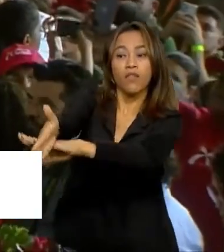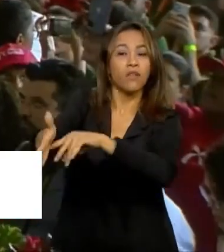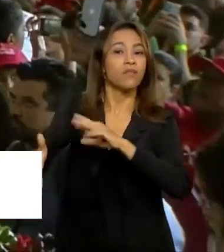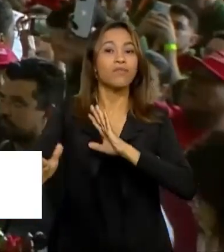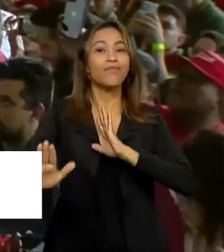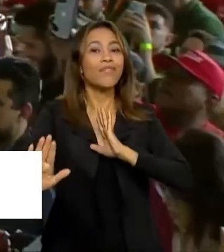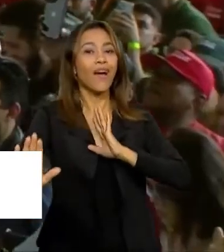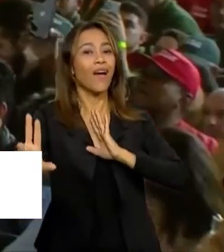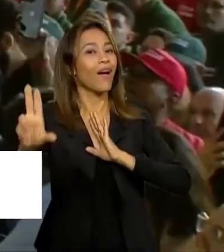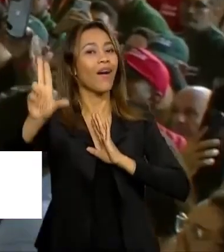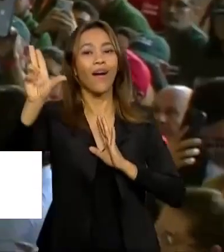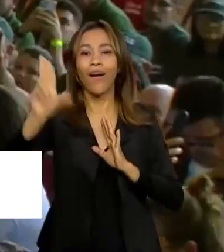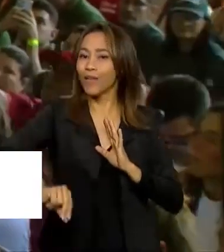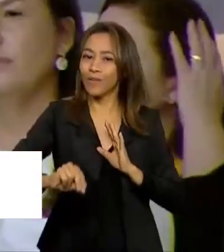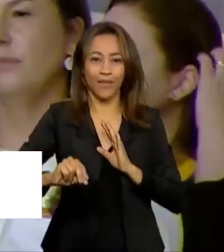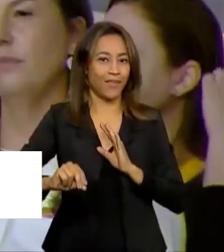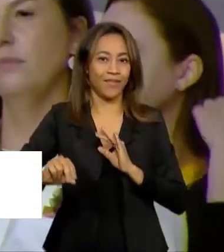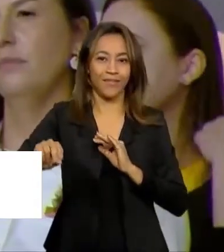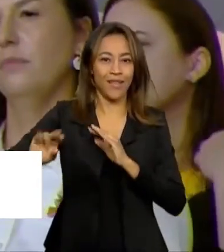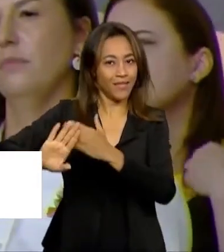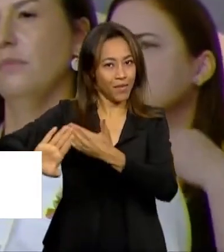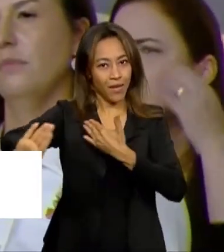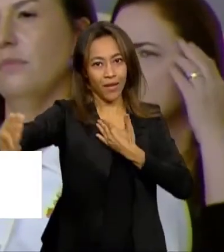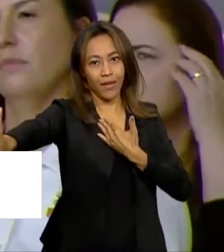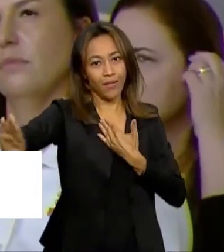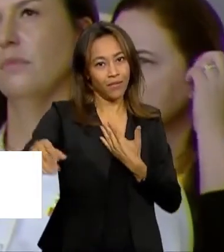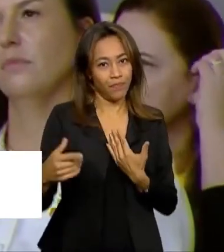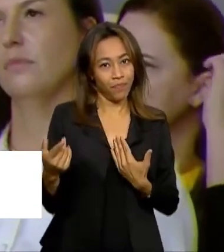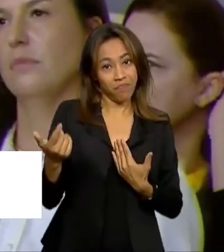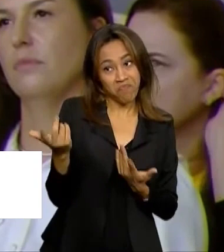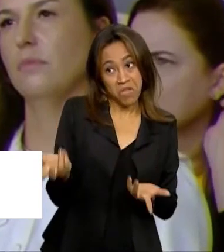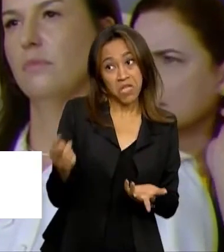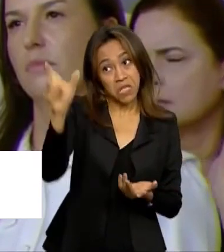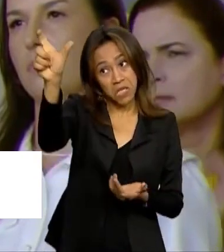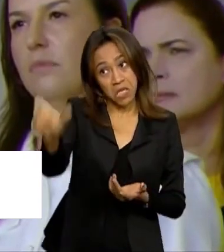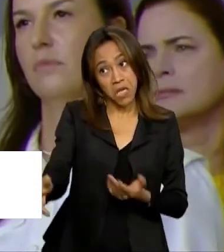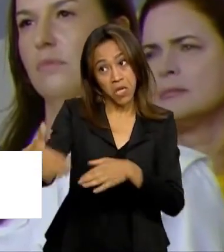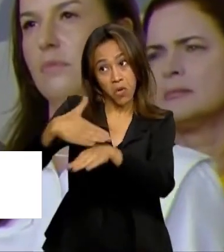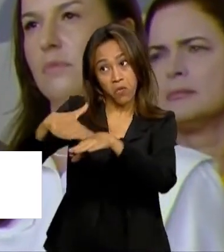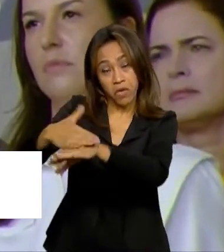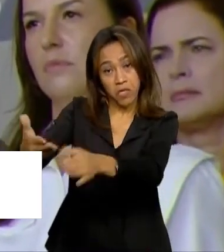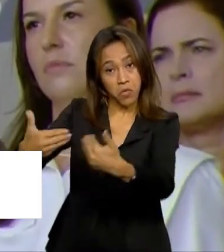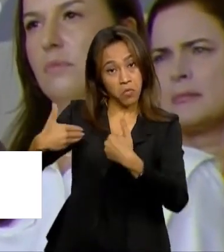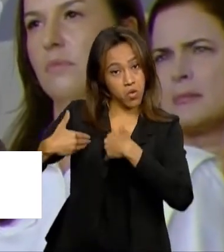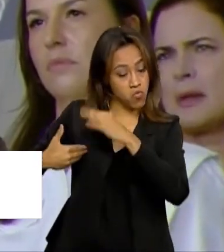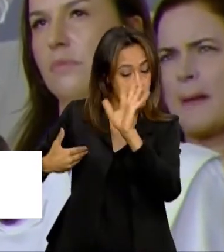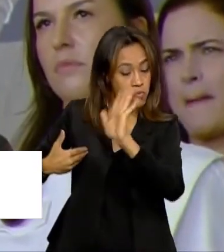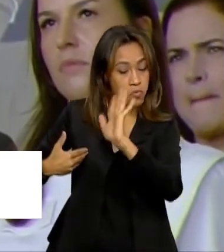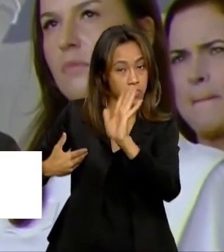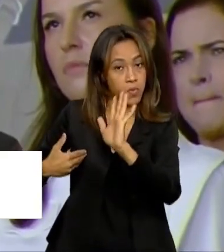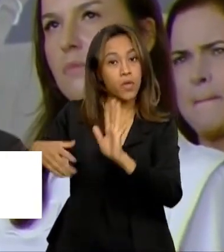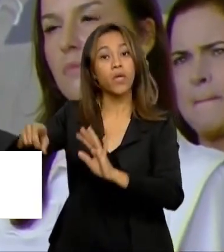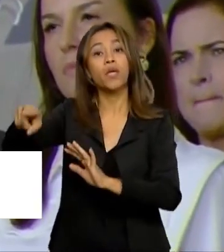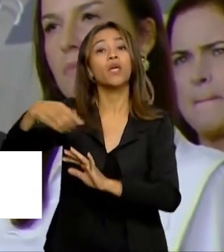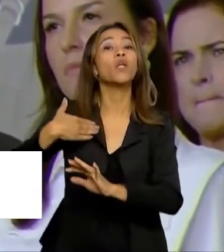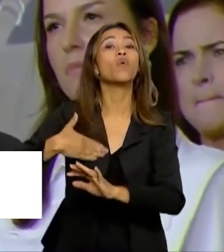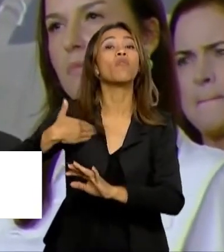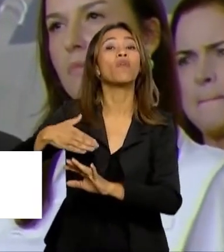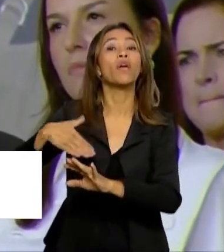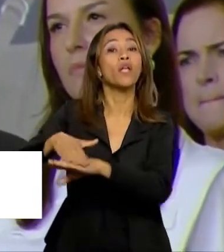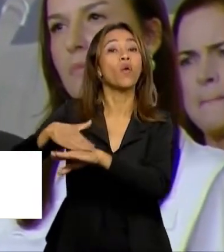conversar. Esse cidadão, se ele conversa com alguém, não é comigo. Ele deve conversar com quem o